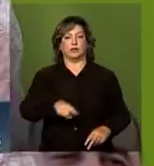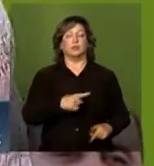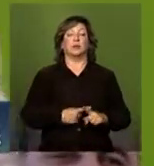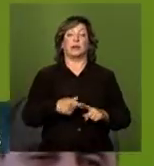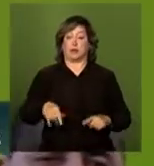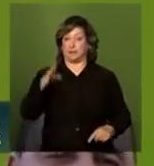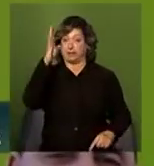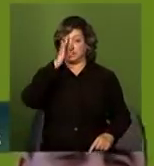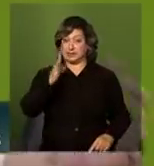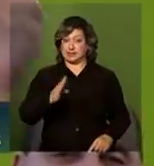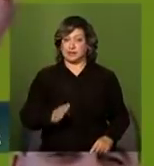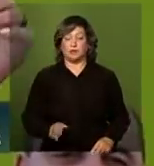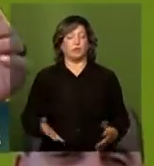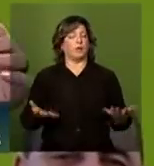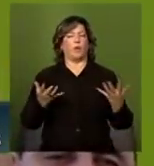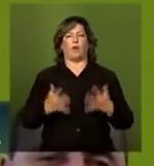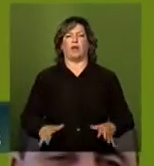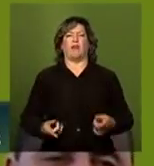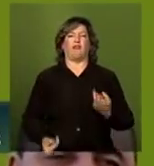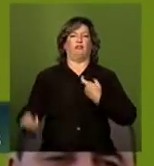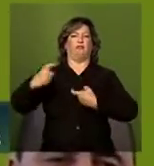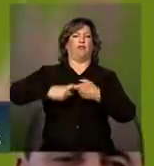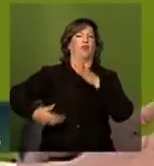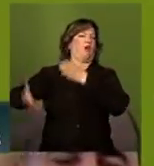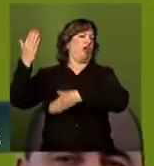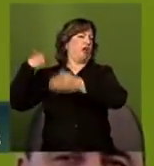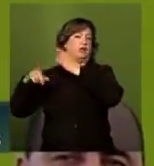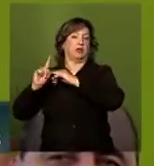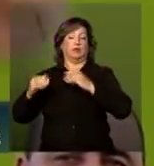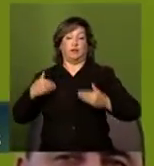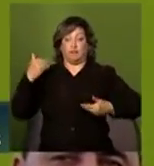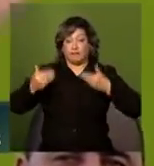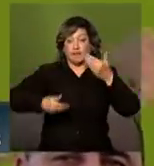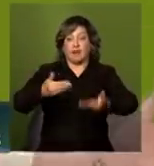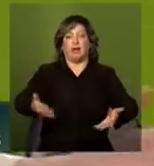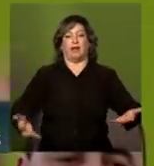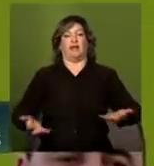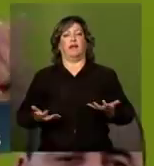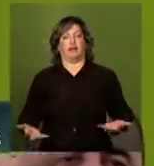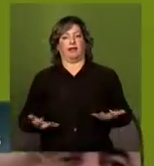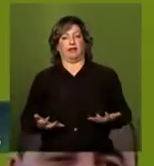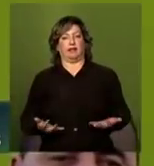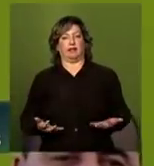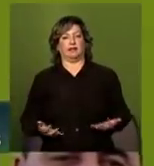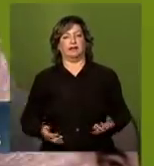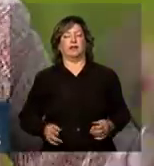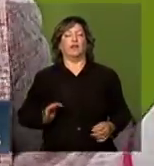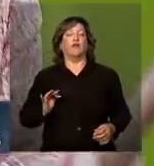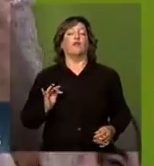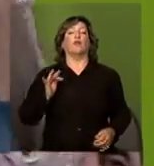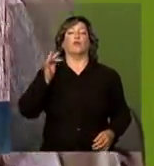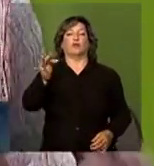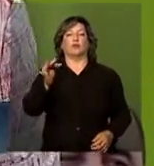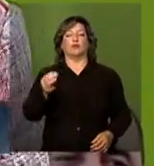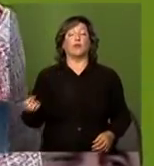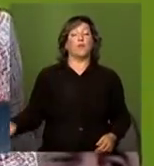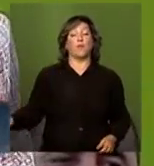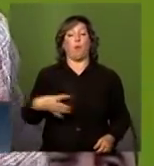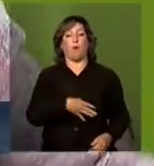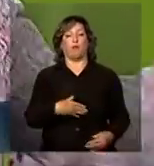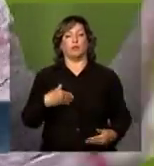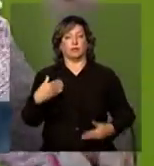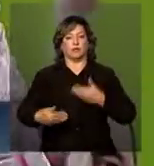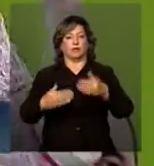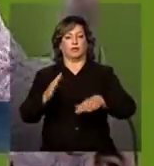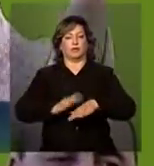Brasil não quer mais o retrocesso o Brasil só quer olhar pra frente o horizonte é novo o horizonte é construído por